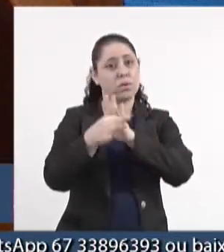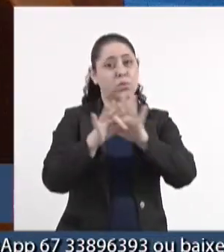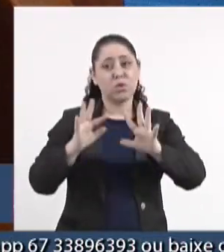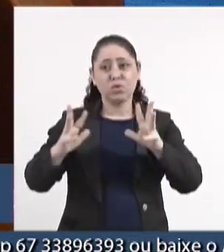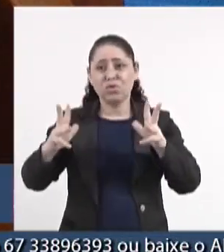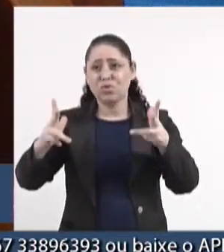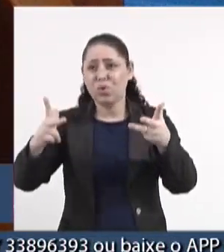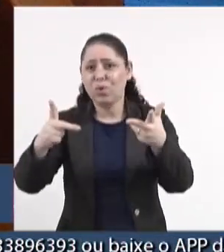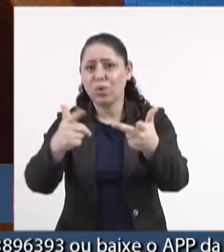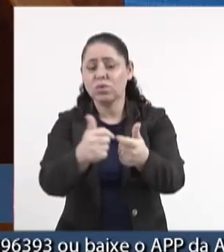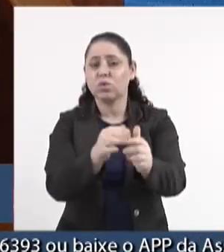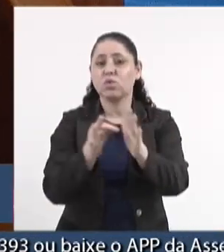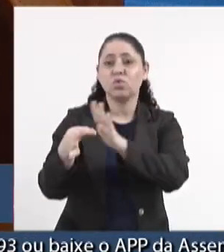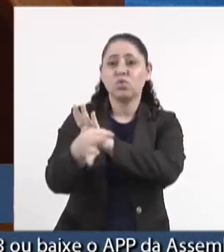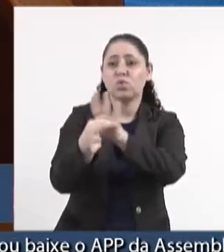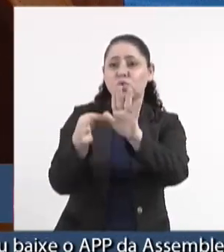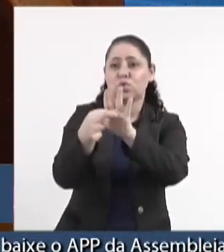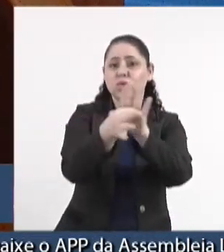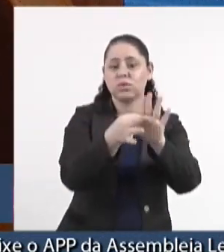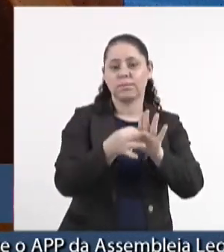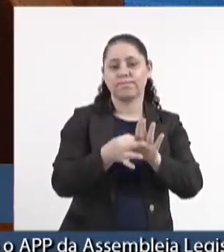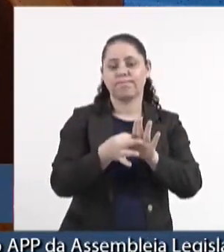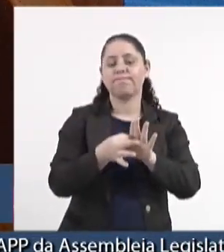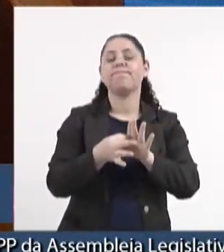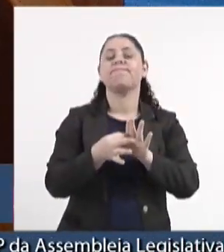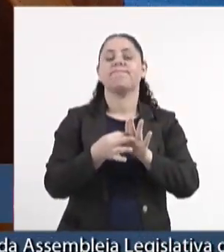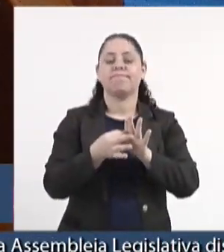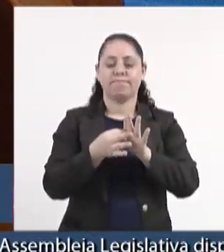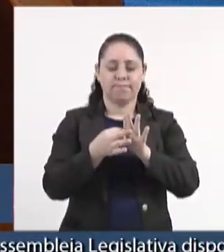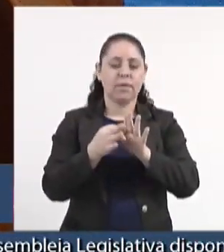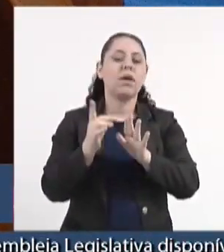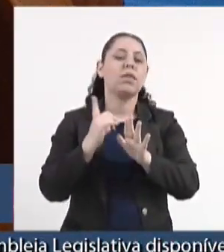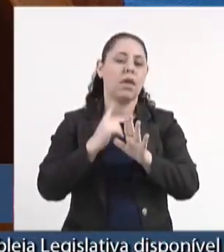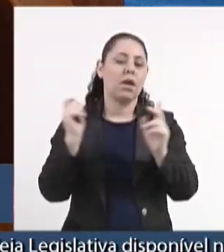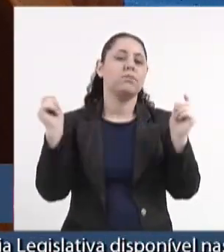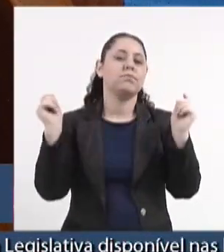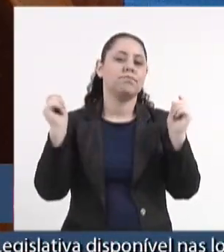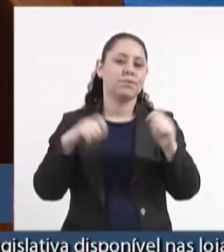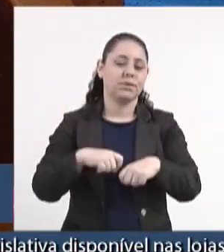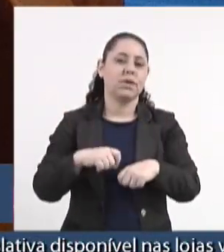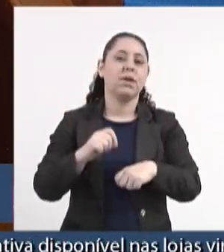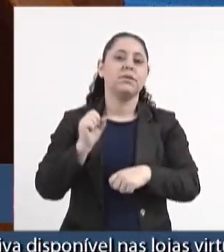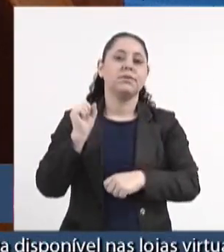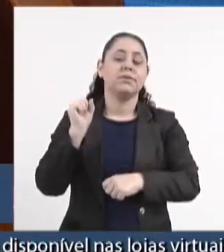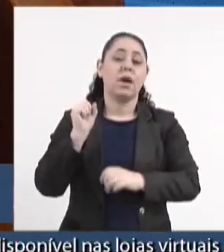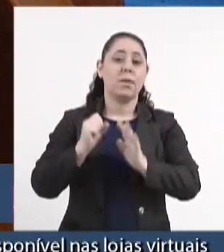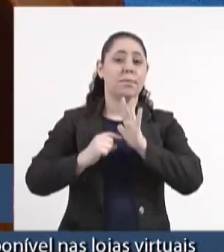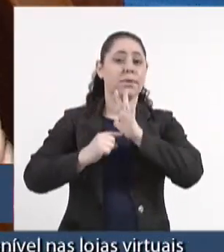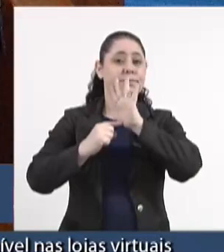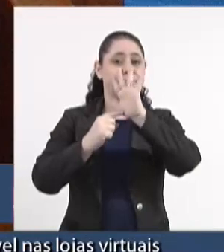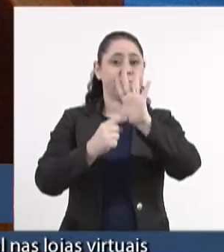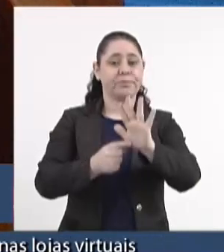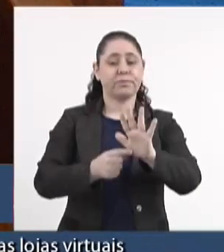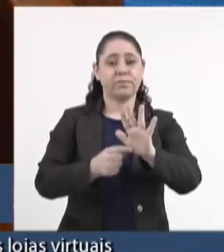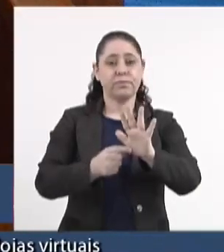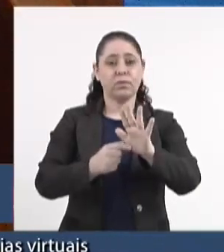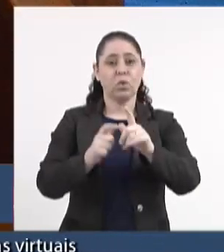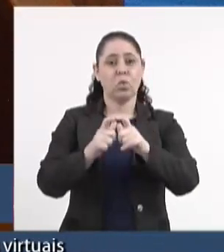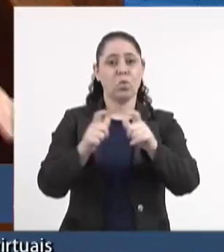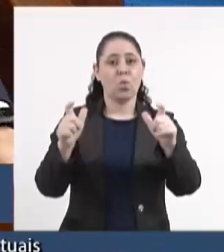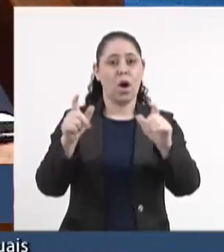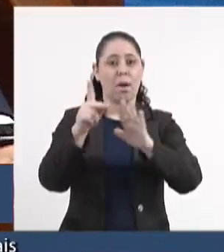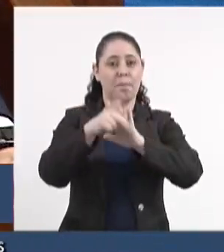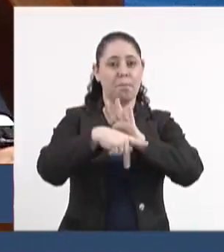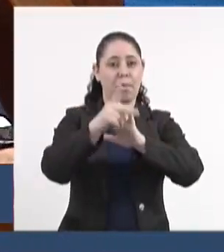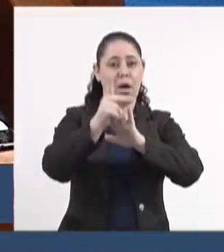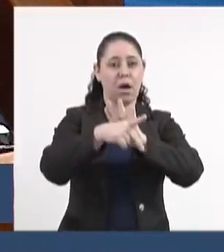todos, com a sugestão de todos, teremos condições de apresentar um grande